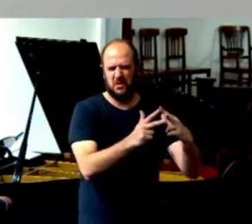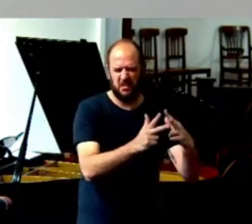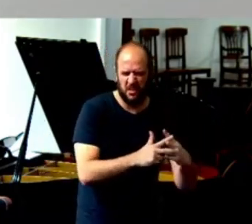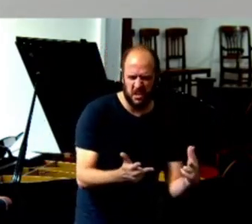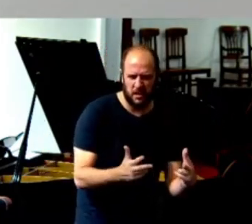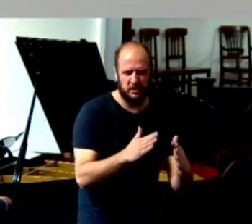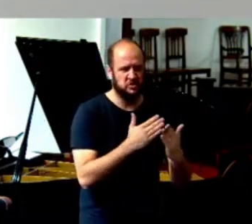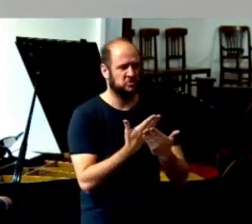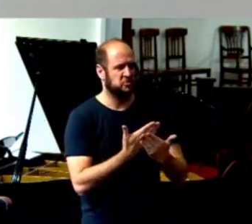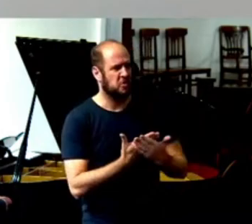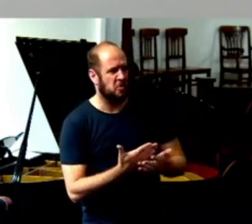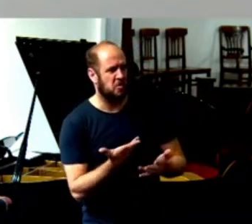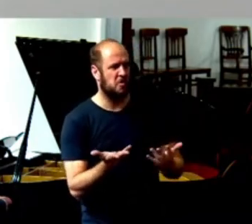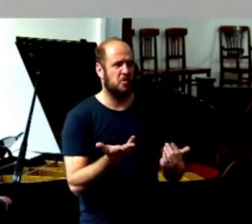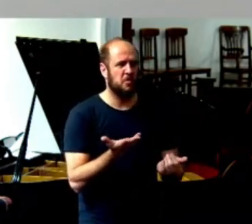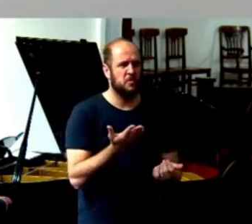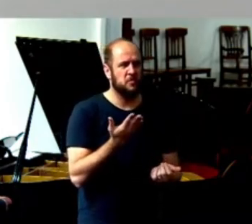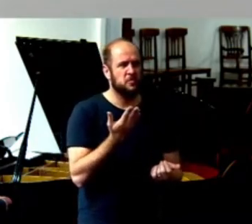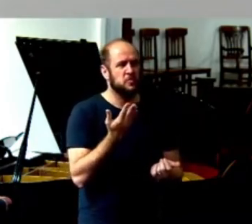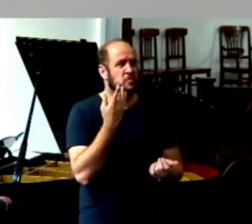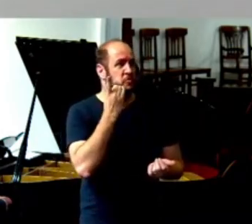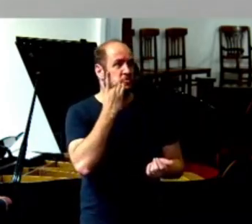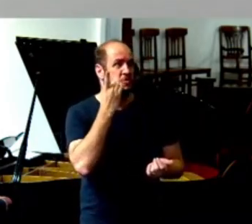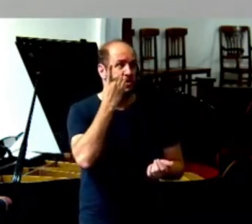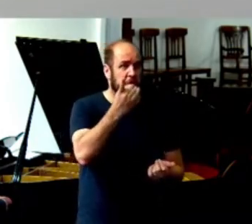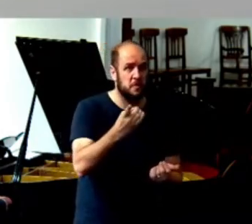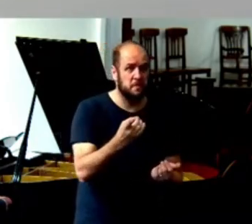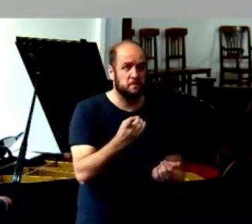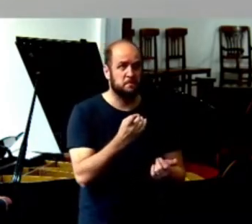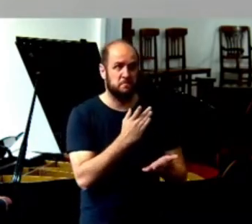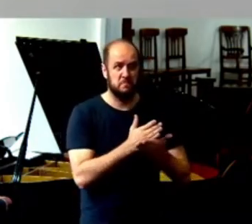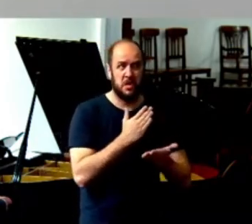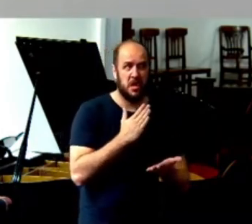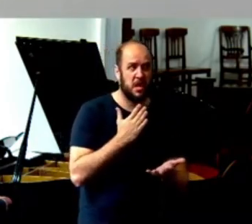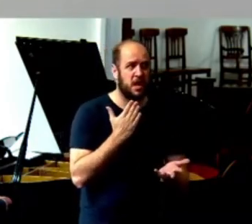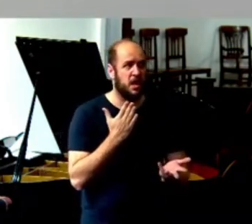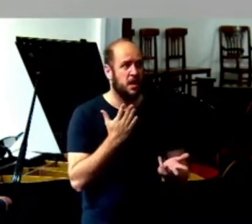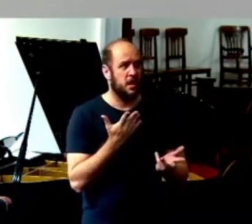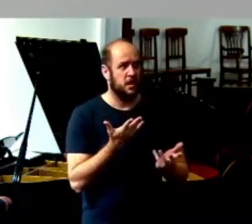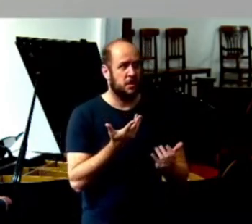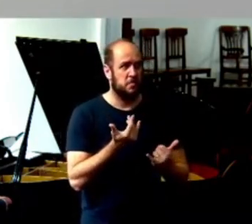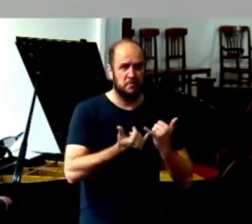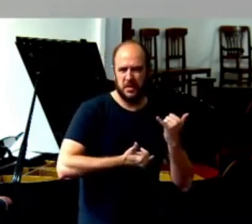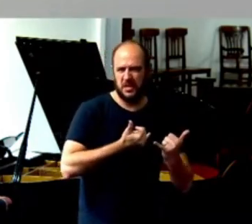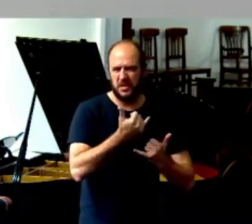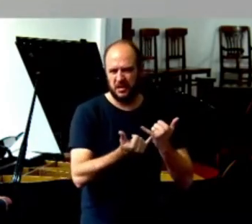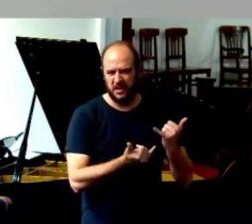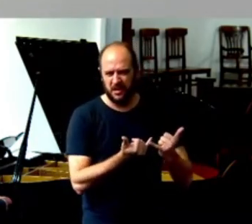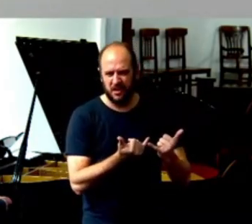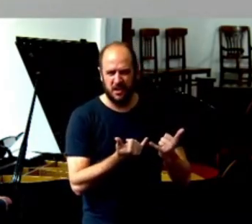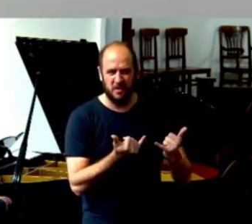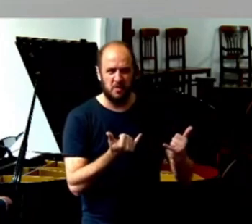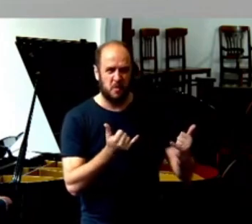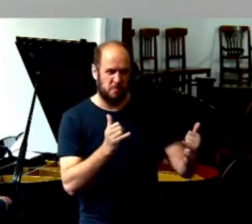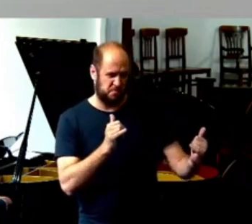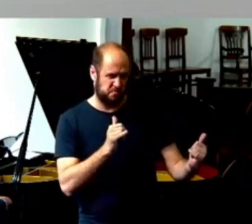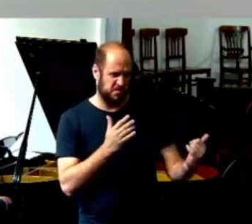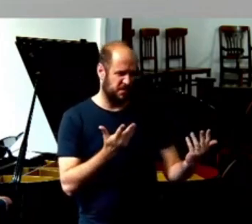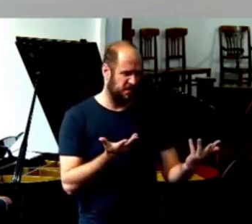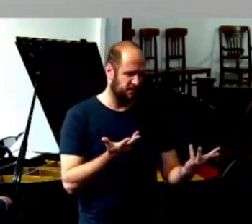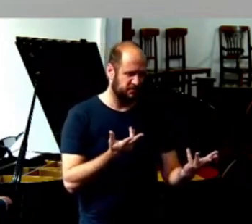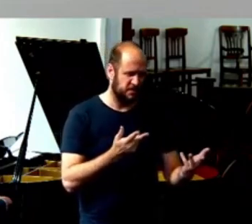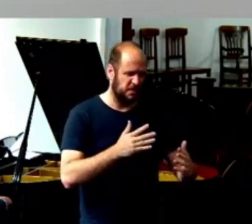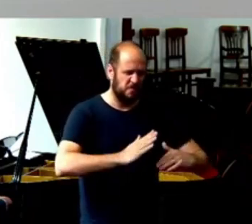Aquele amiguinho na escola que no último intervalo talvez tenha feito algo que deixou você muito